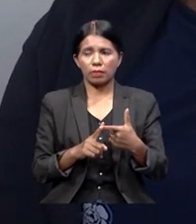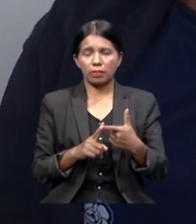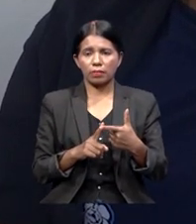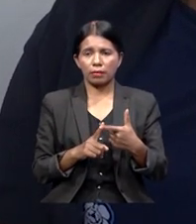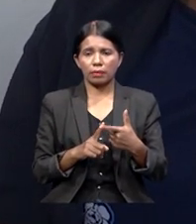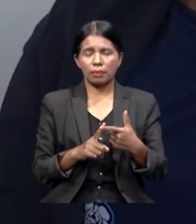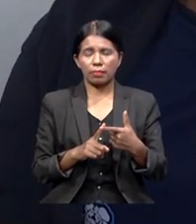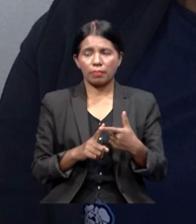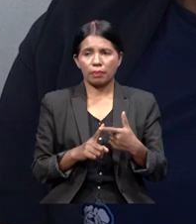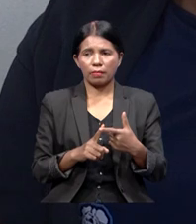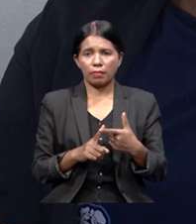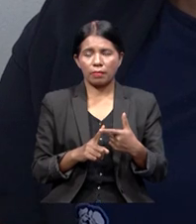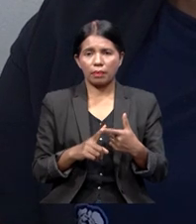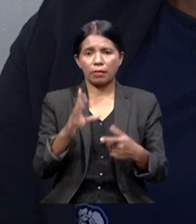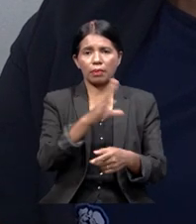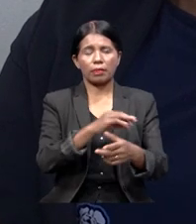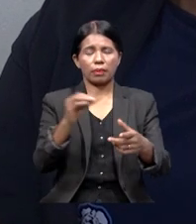19,5 milhões.